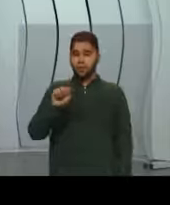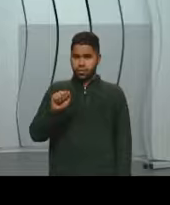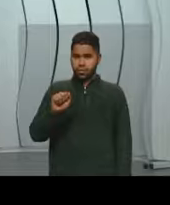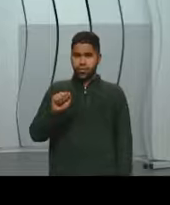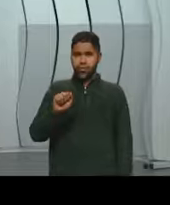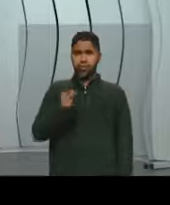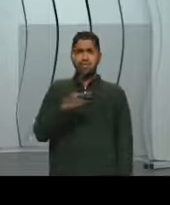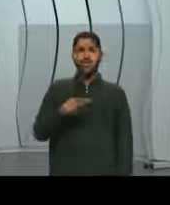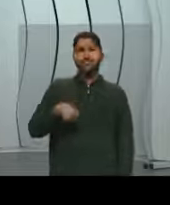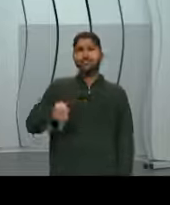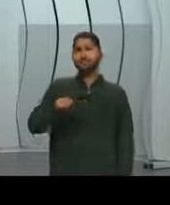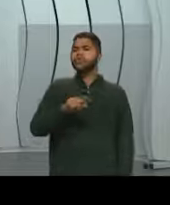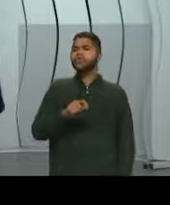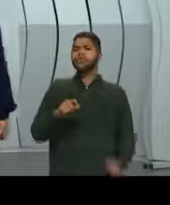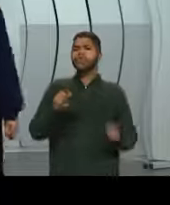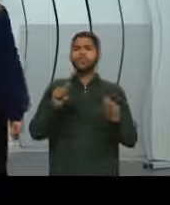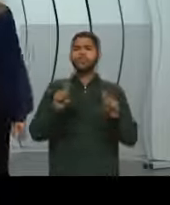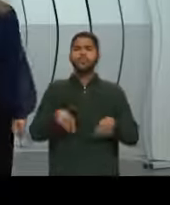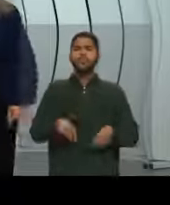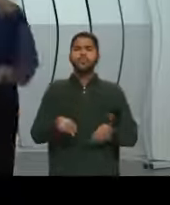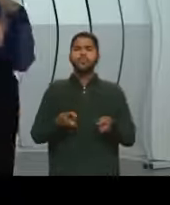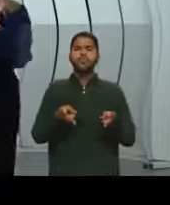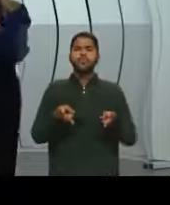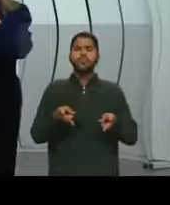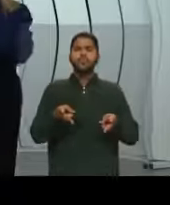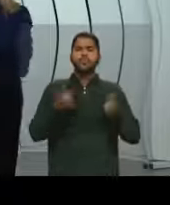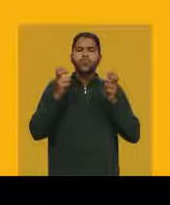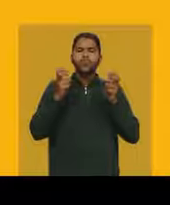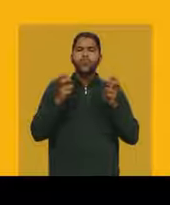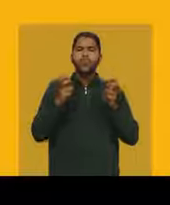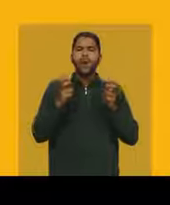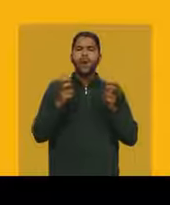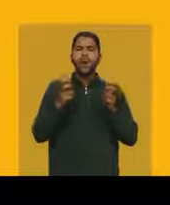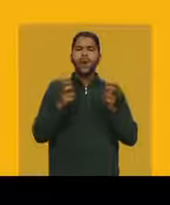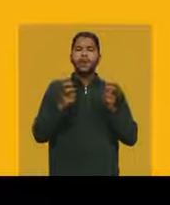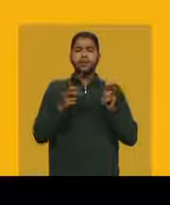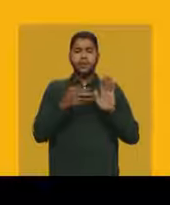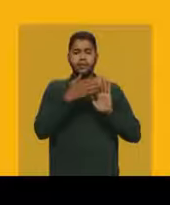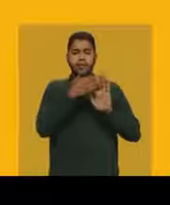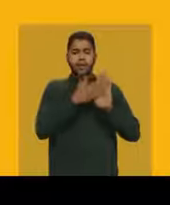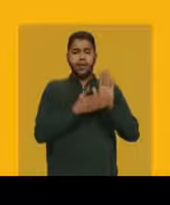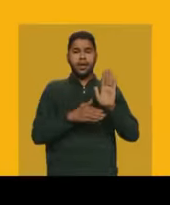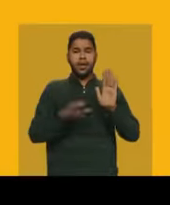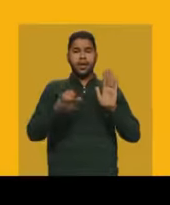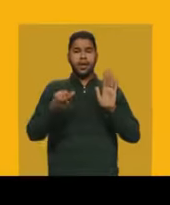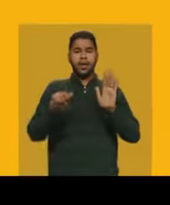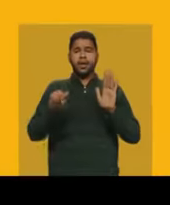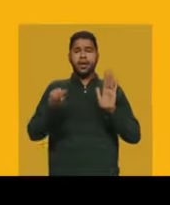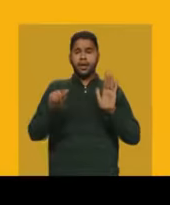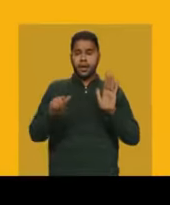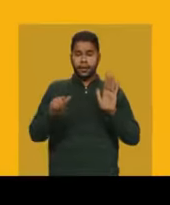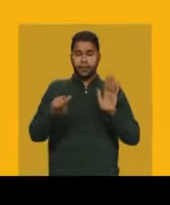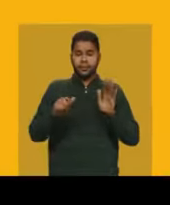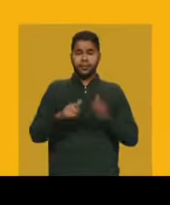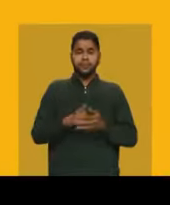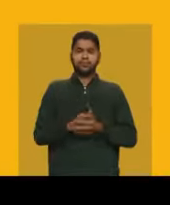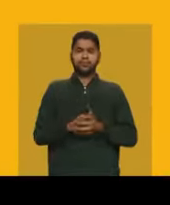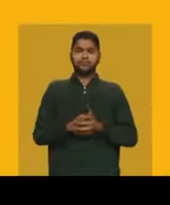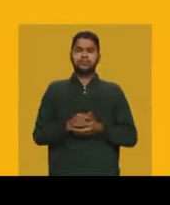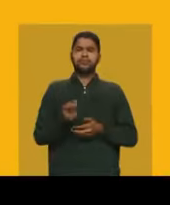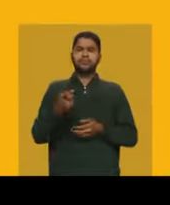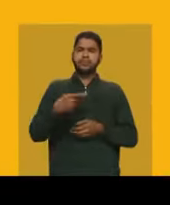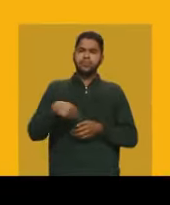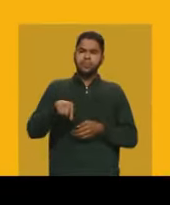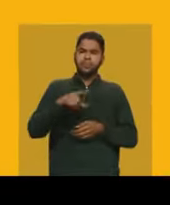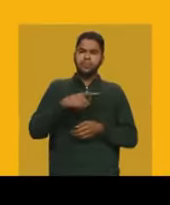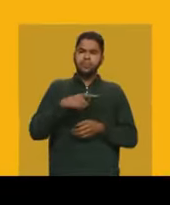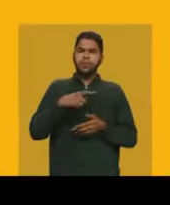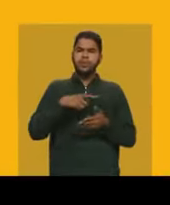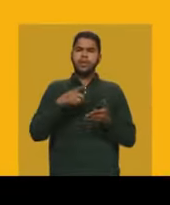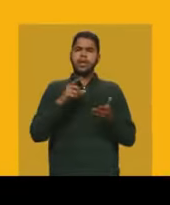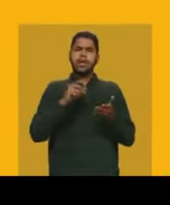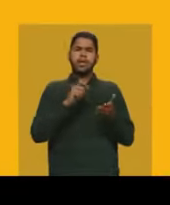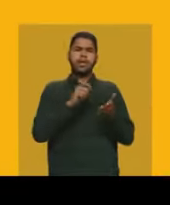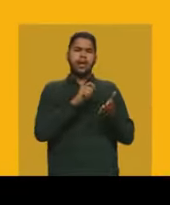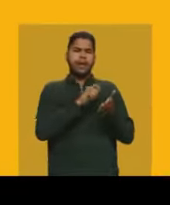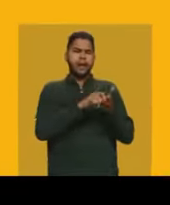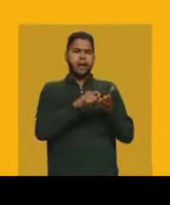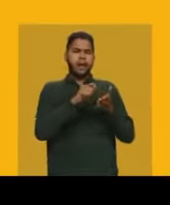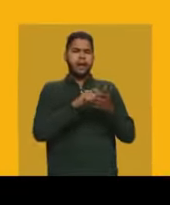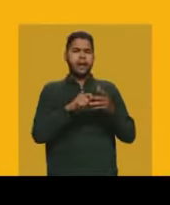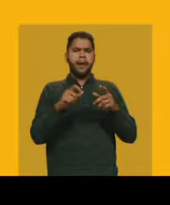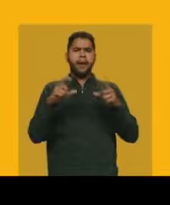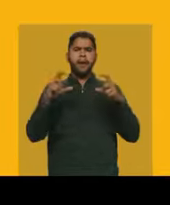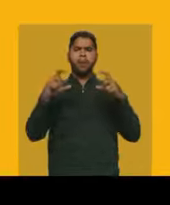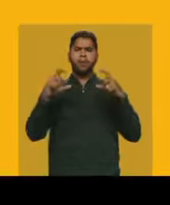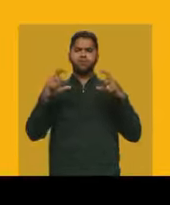nós podemos observar nesta capa de revista? Então, aqui nós temos escrito bem grande